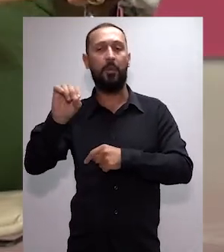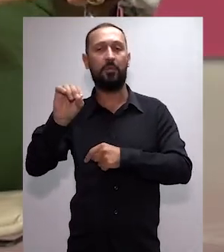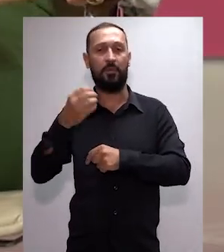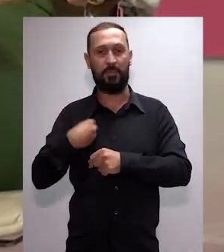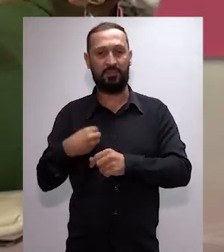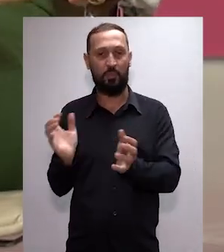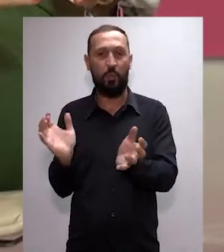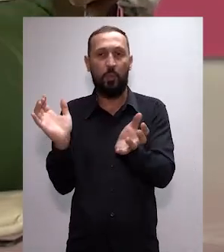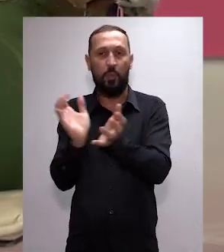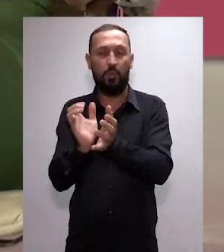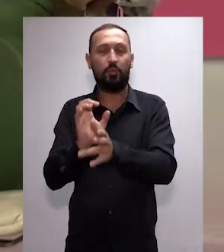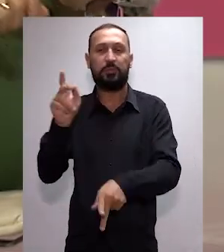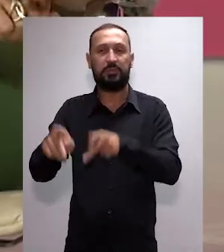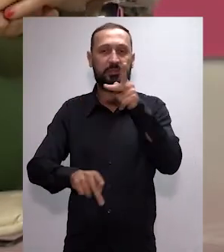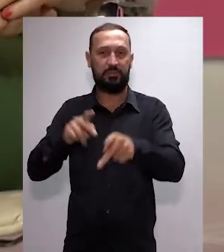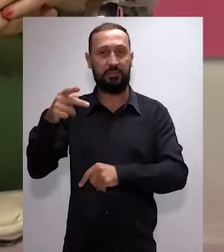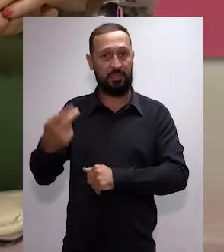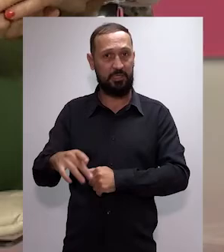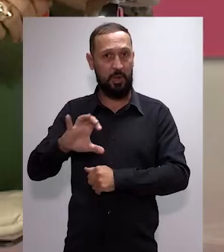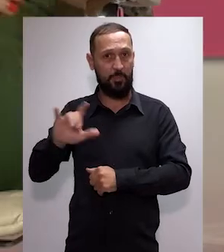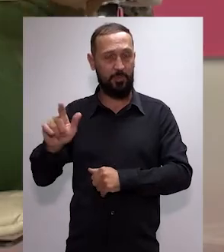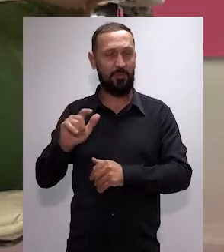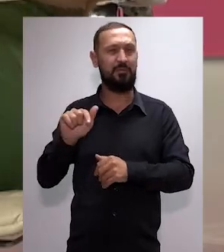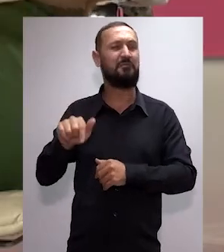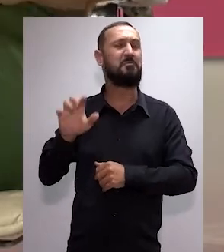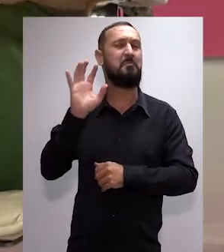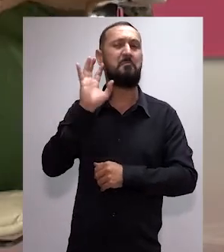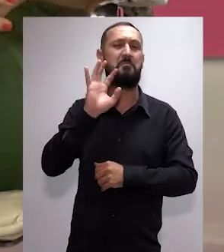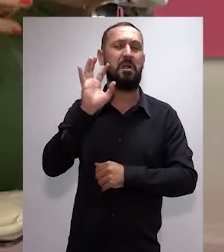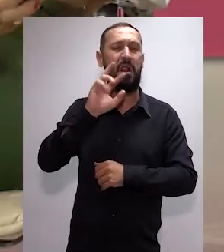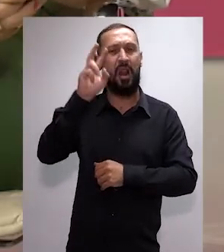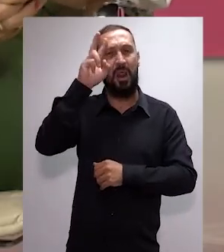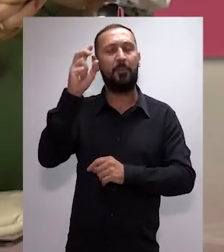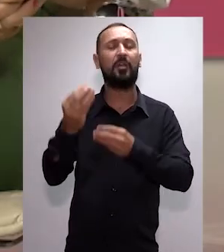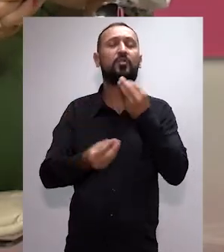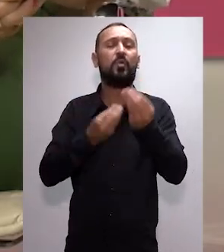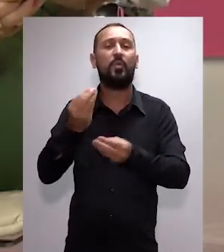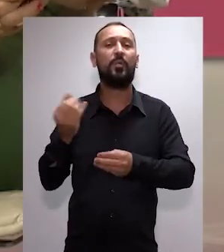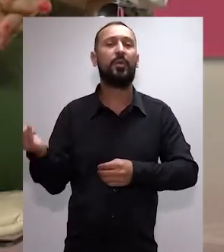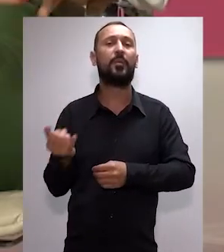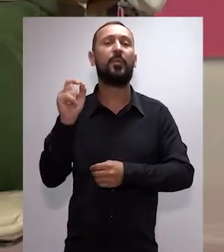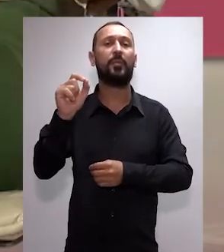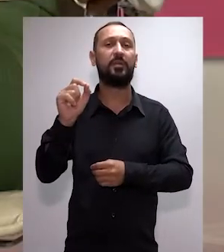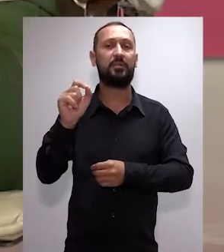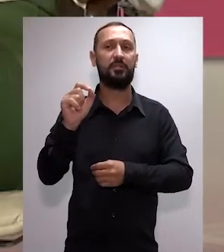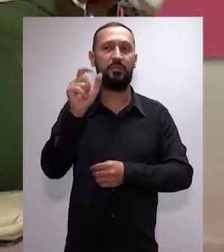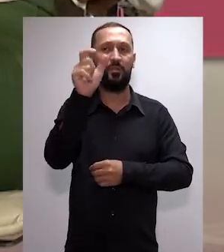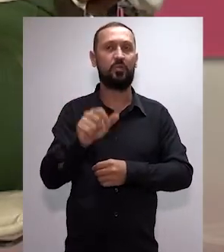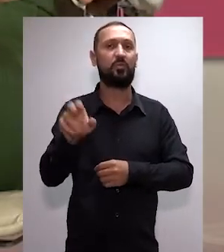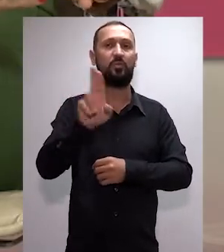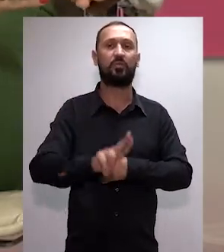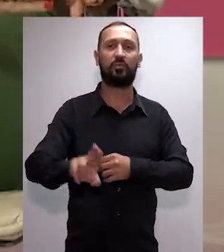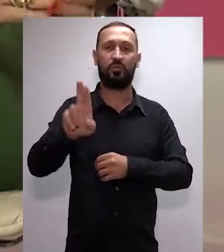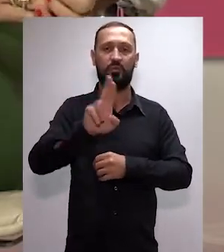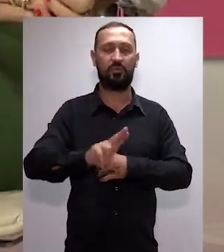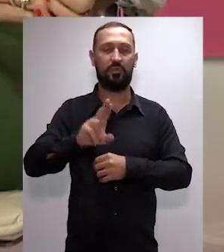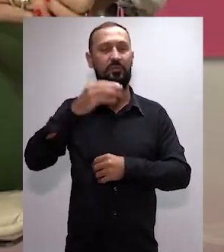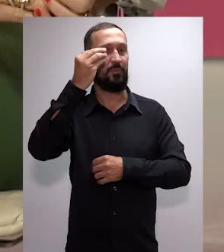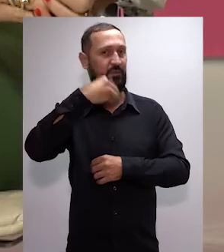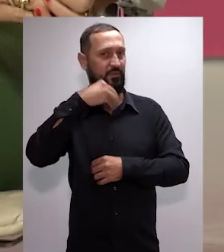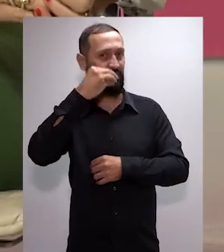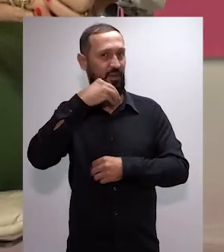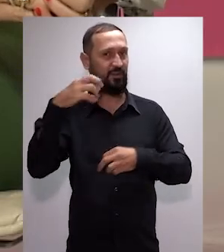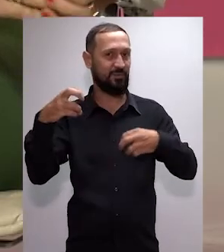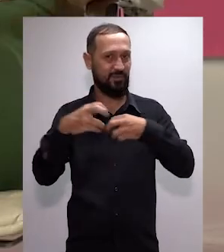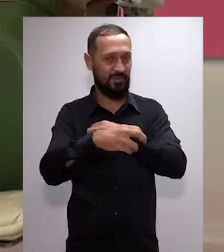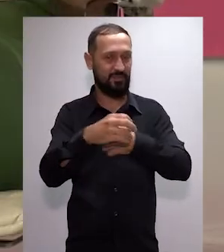um coletivo de ciclistas aqui de Campo Grande. E foi muito legal lembrar da importância dos usuários mais vulneráveis do